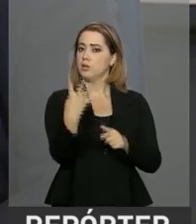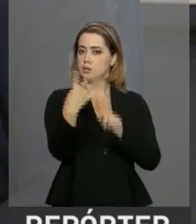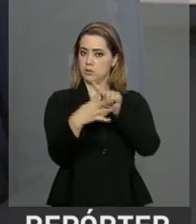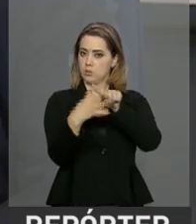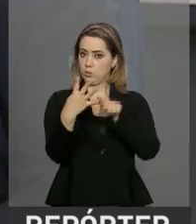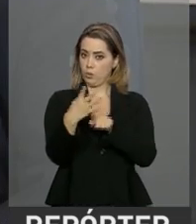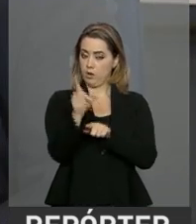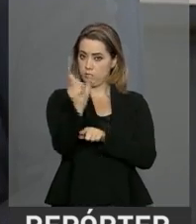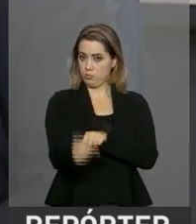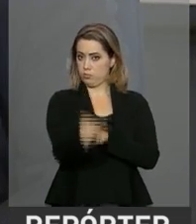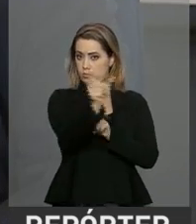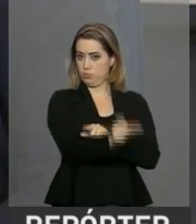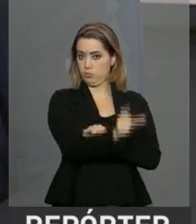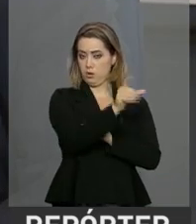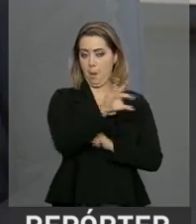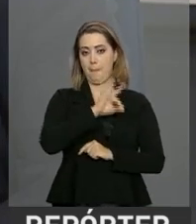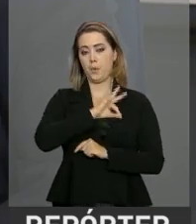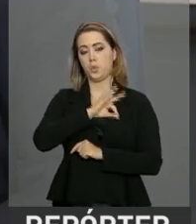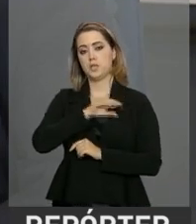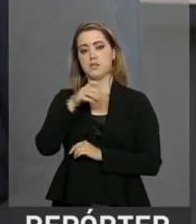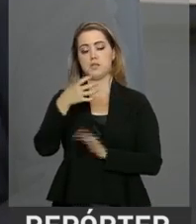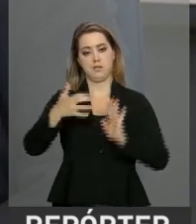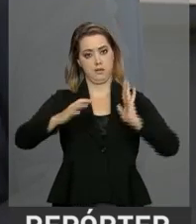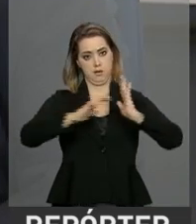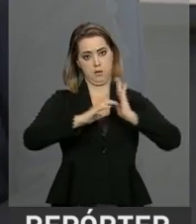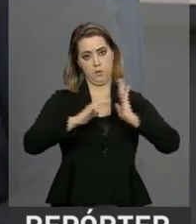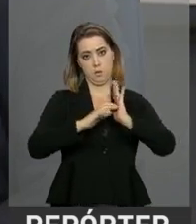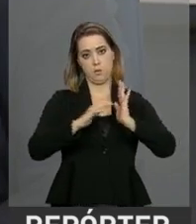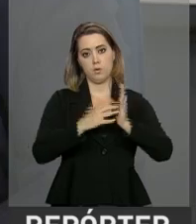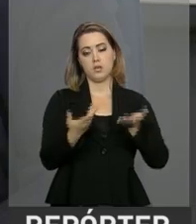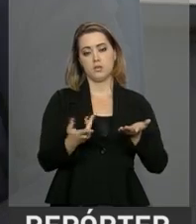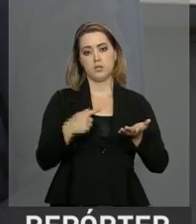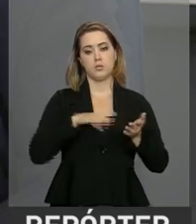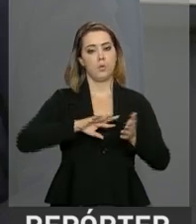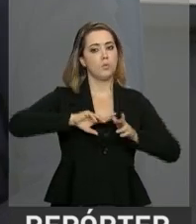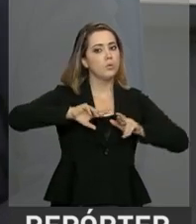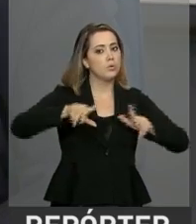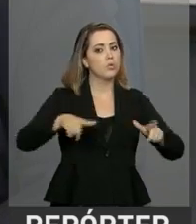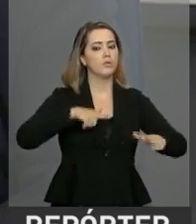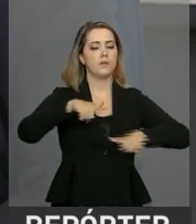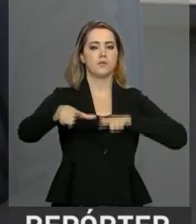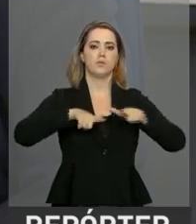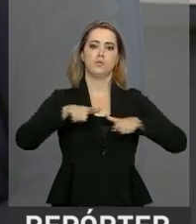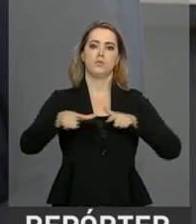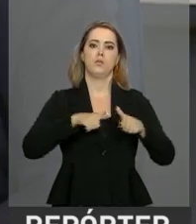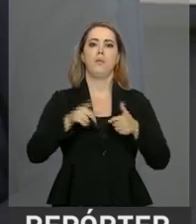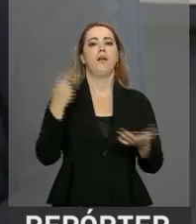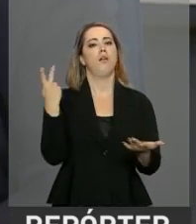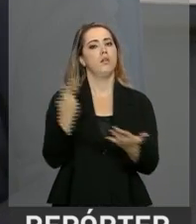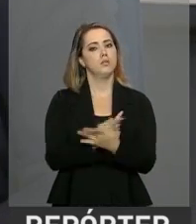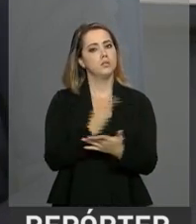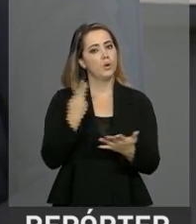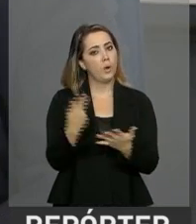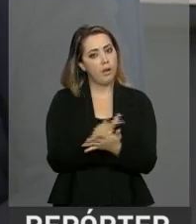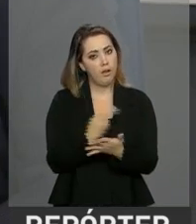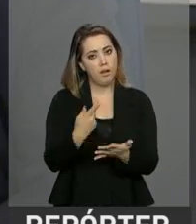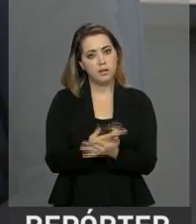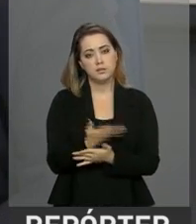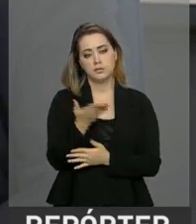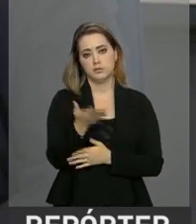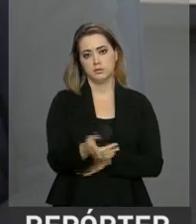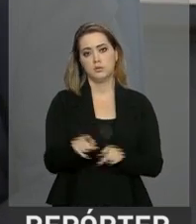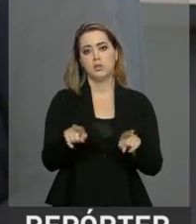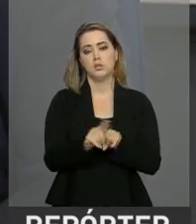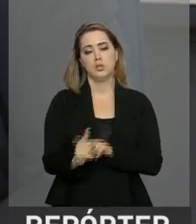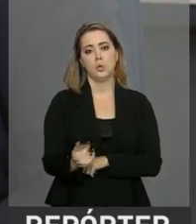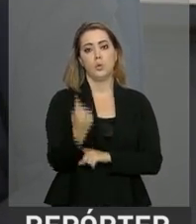4 pessoas que agora estão presas temporariamente, várias condutas com desvio de finalidade e